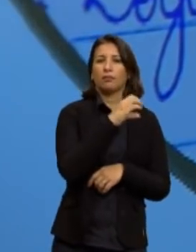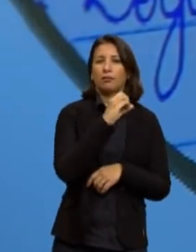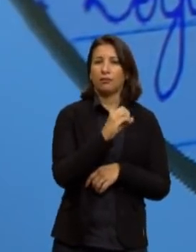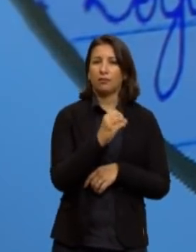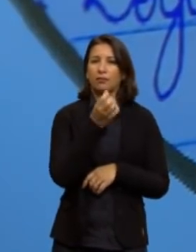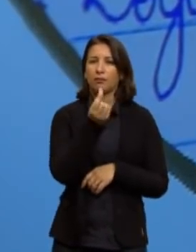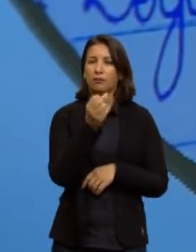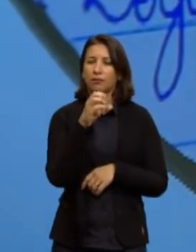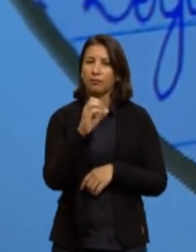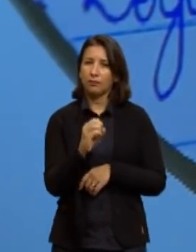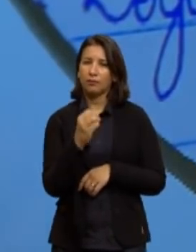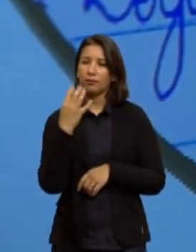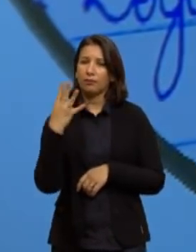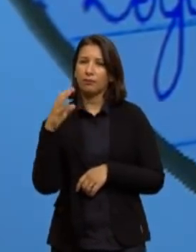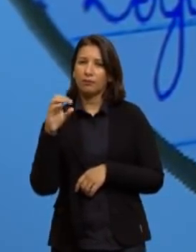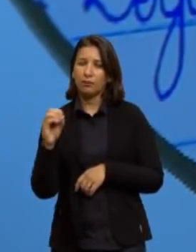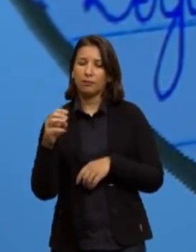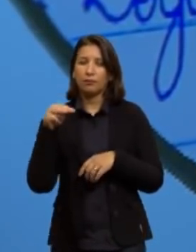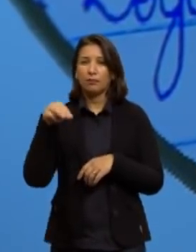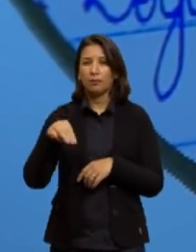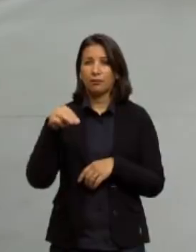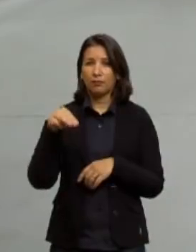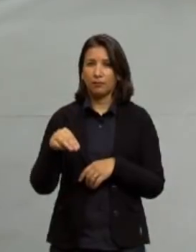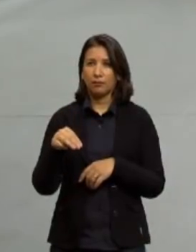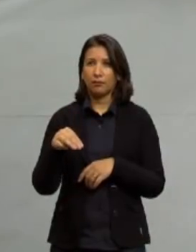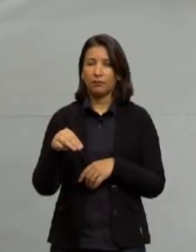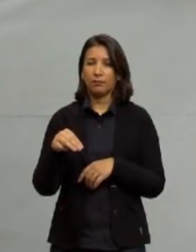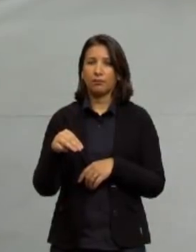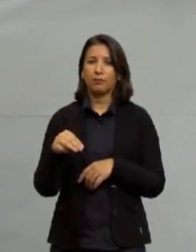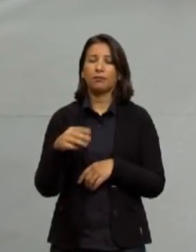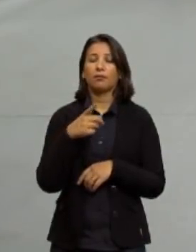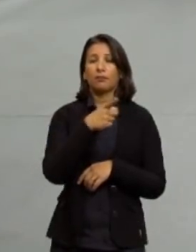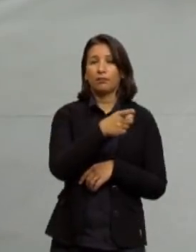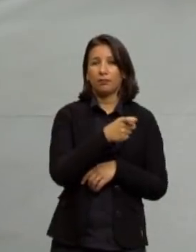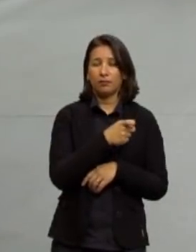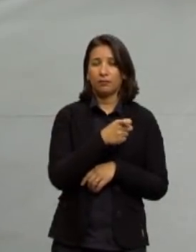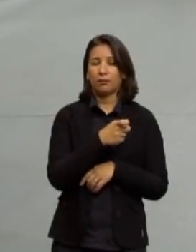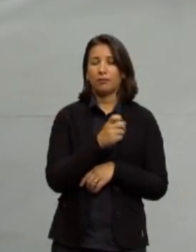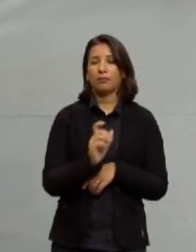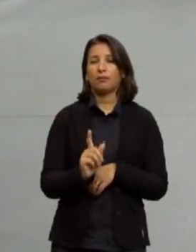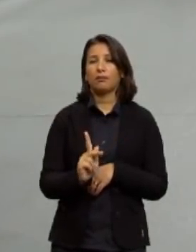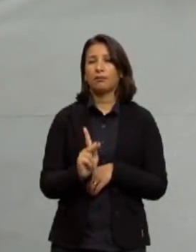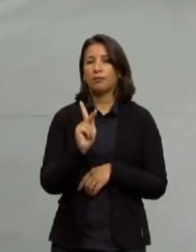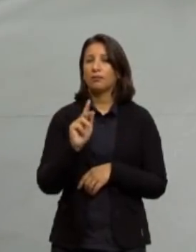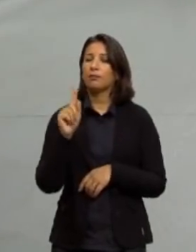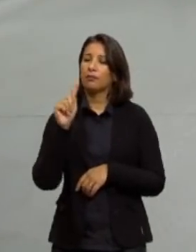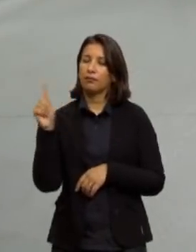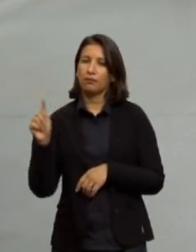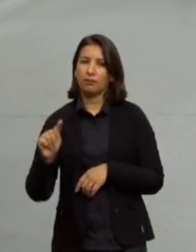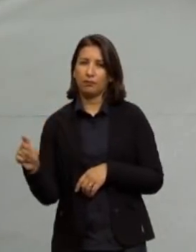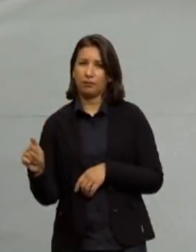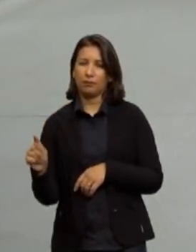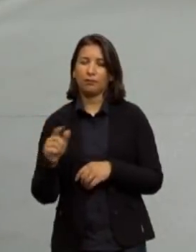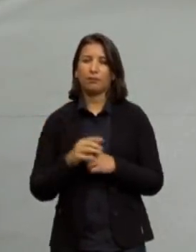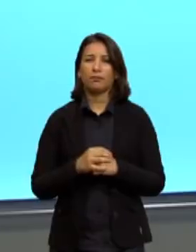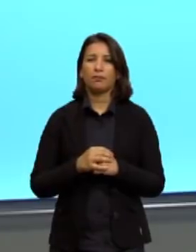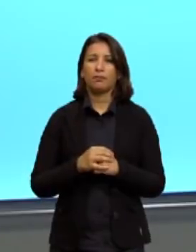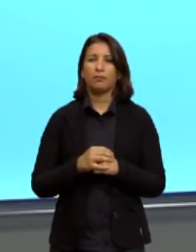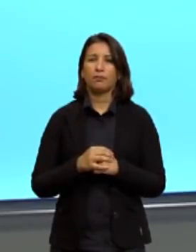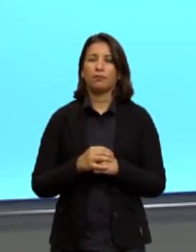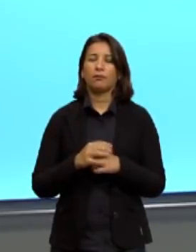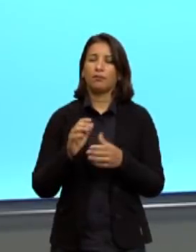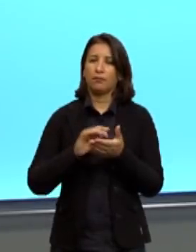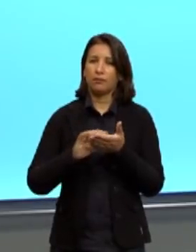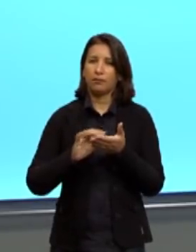60 40 metros no sentido de que eu fale de x y e z certo apliquei a